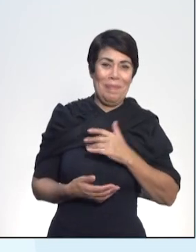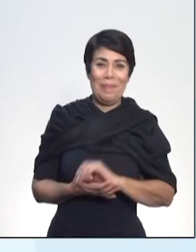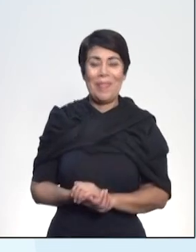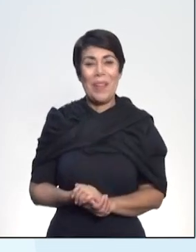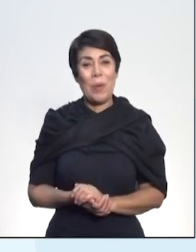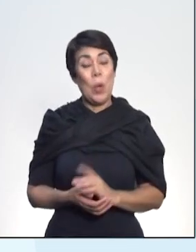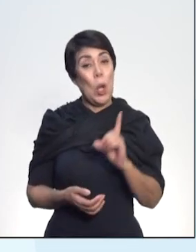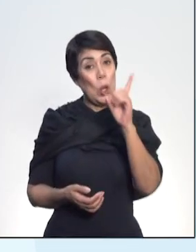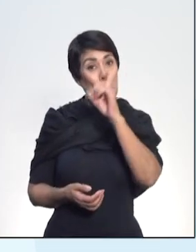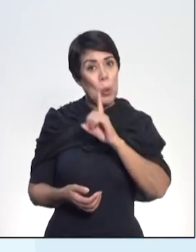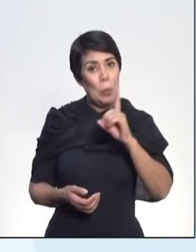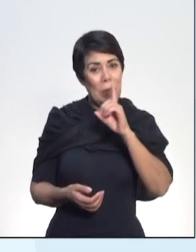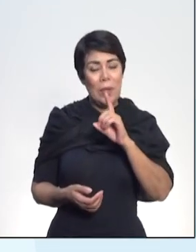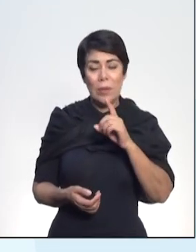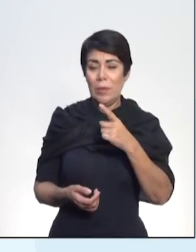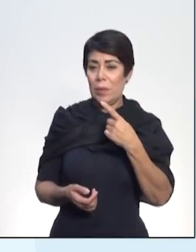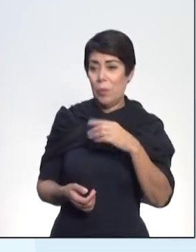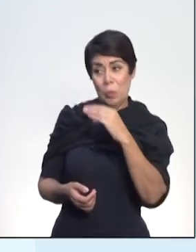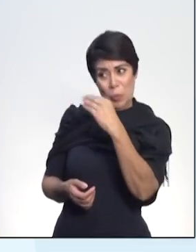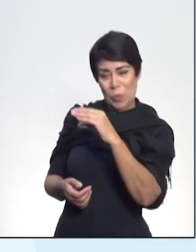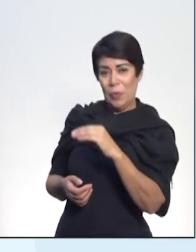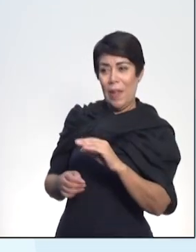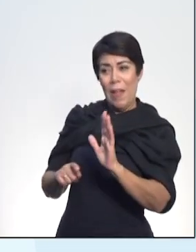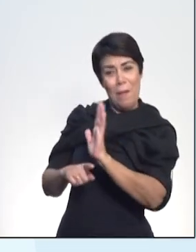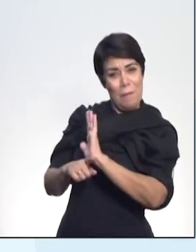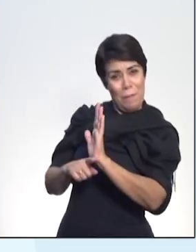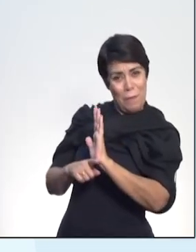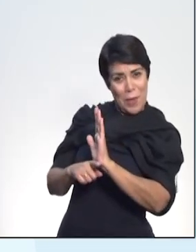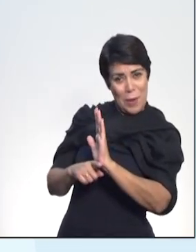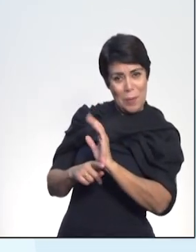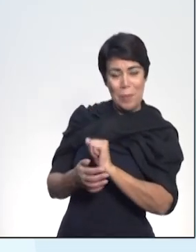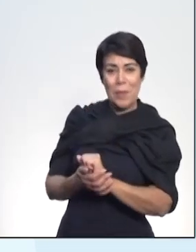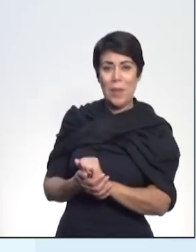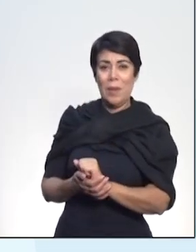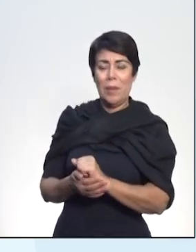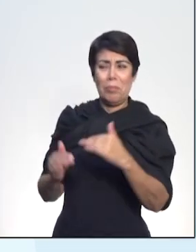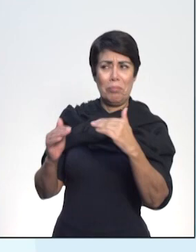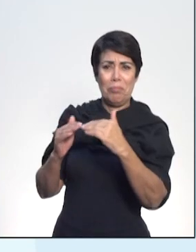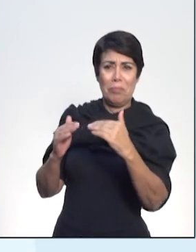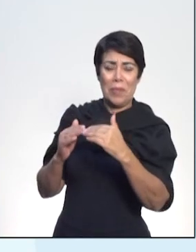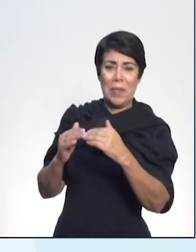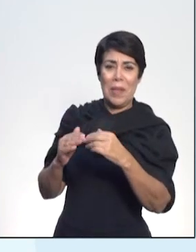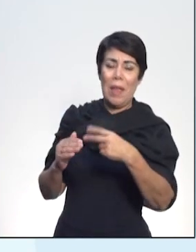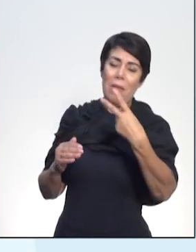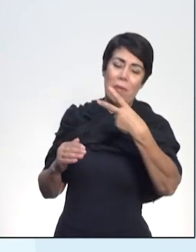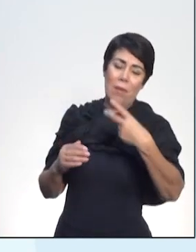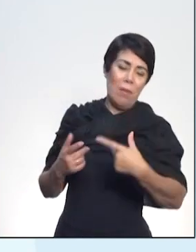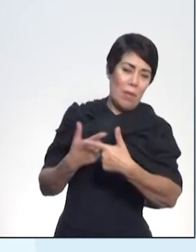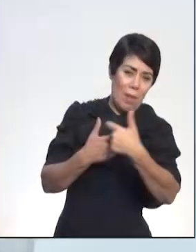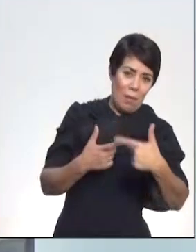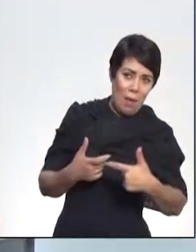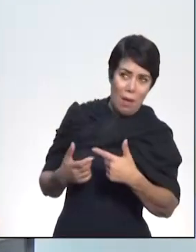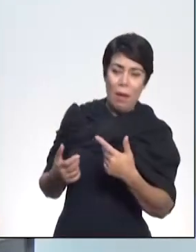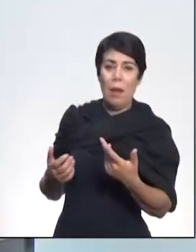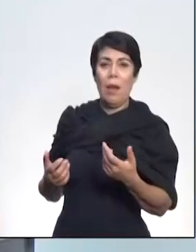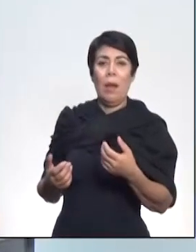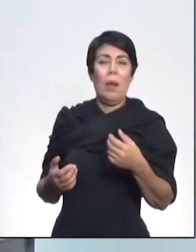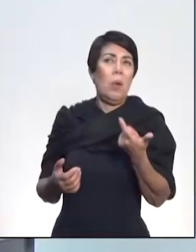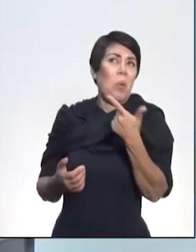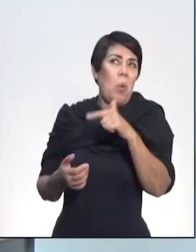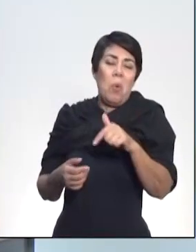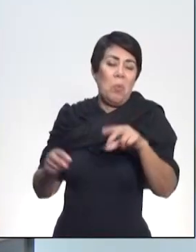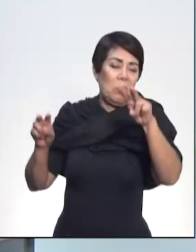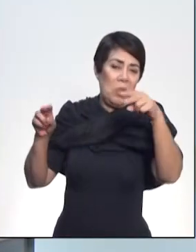coloquei assistir a um filme que fale sobre a Segunda Guerra Mundial, ou poderia ser sobre a Primeira Guerra Mundial, ou qualquer